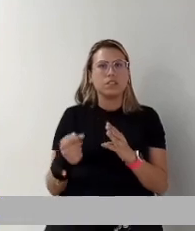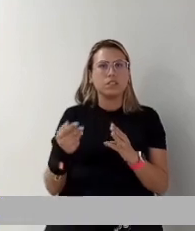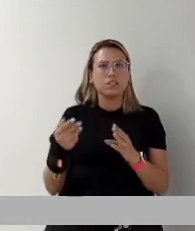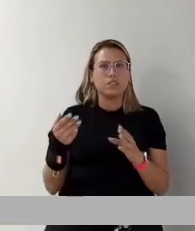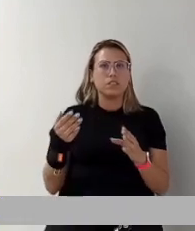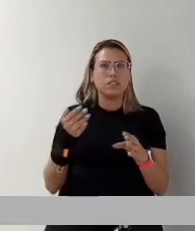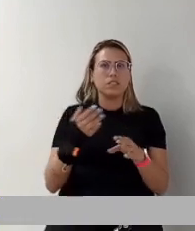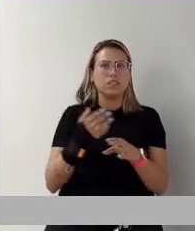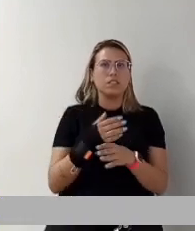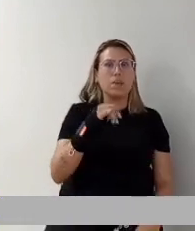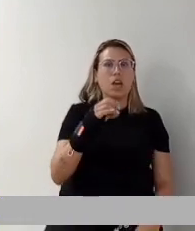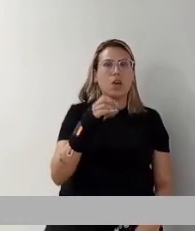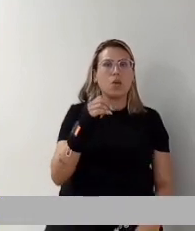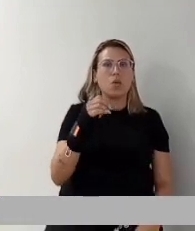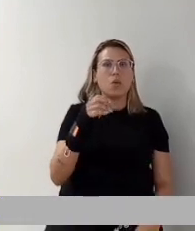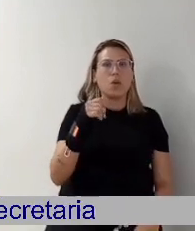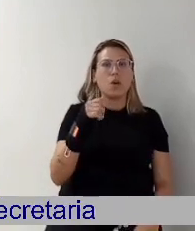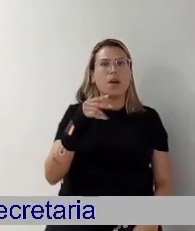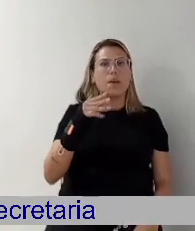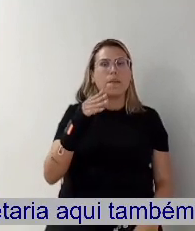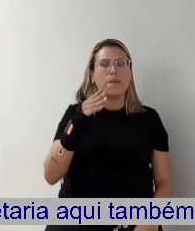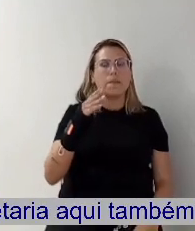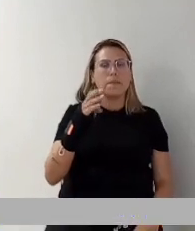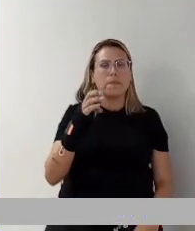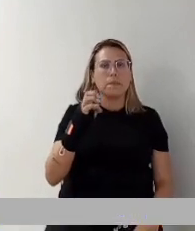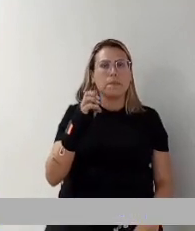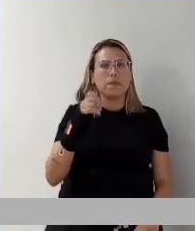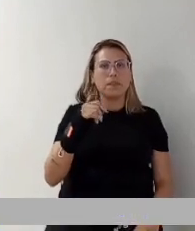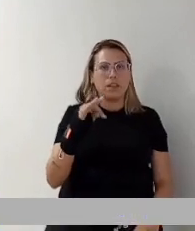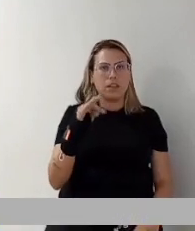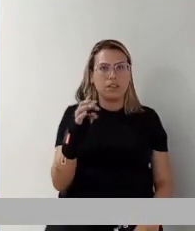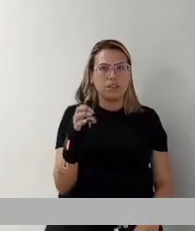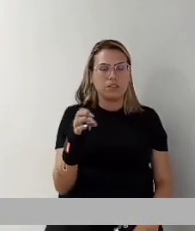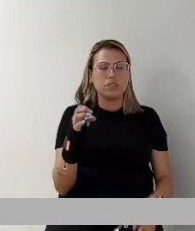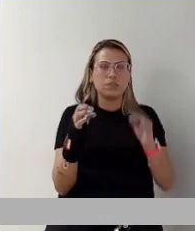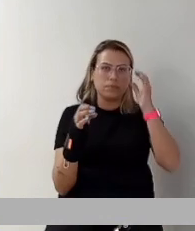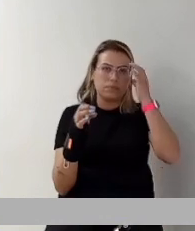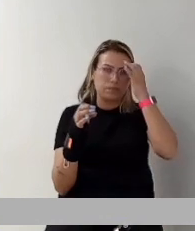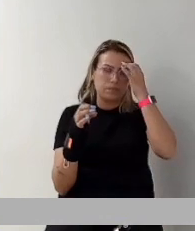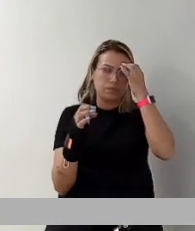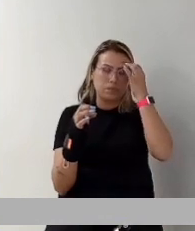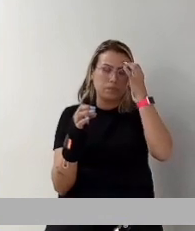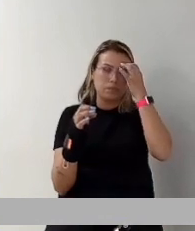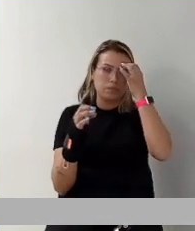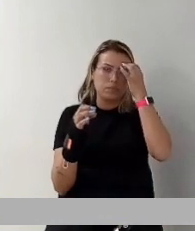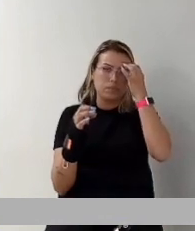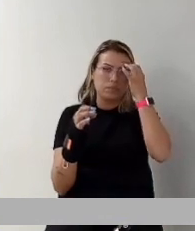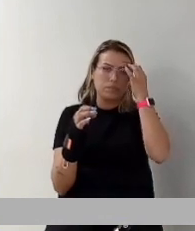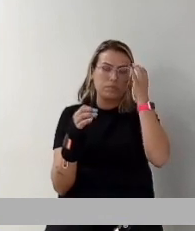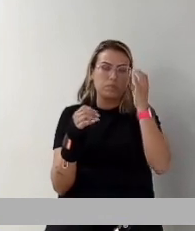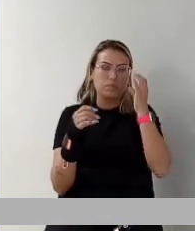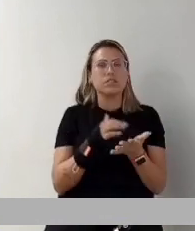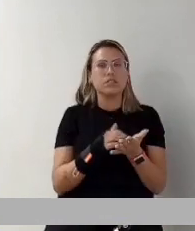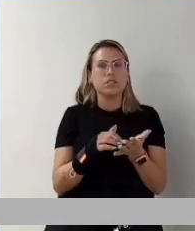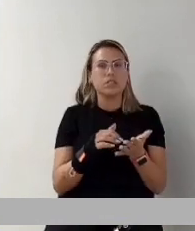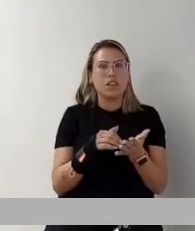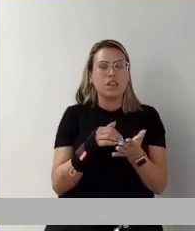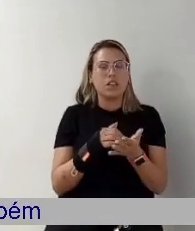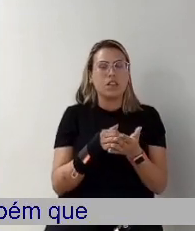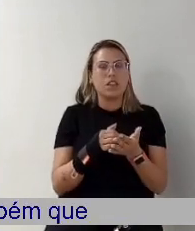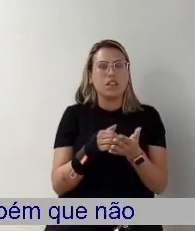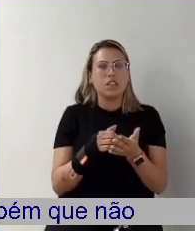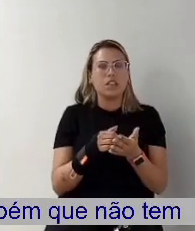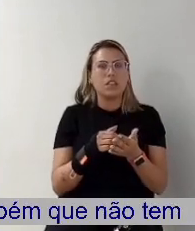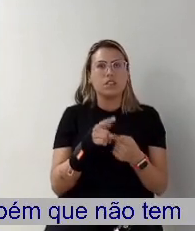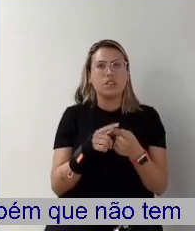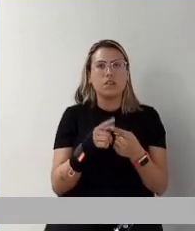Ambiente né uma secretaria que também não é fácil eh de conduzir uma secretaria também que não tem